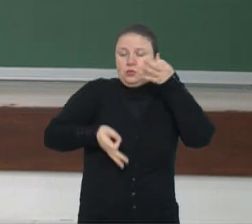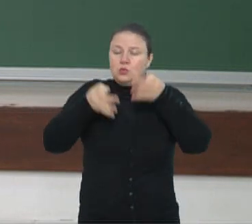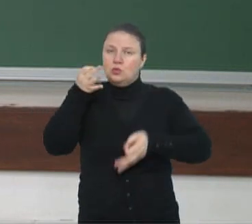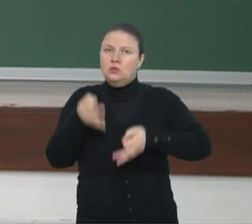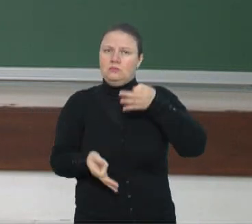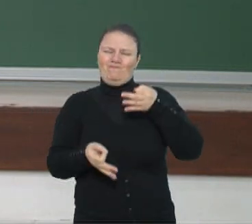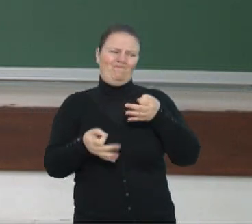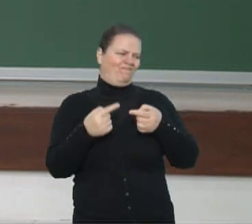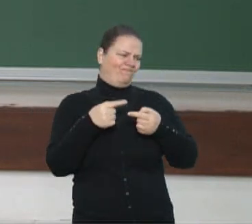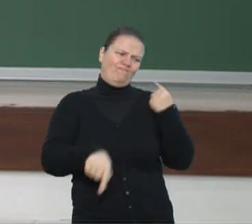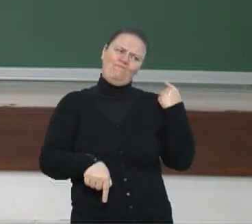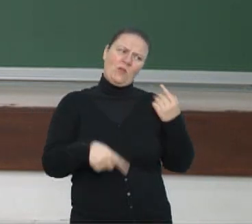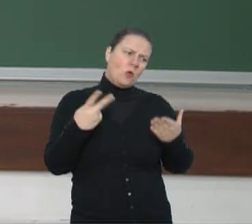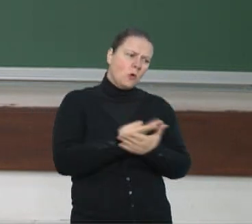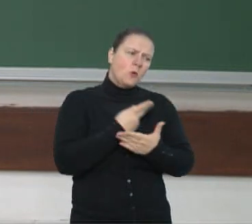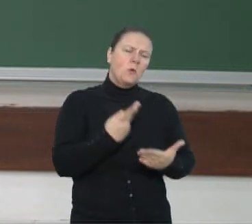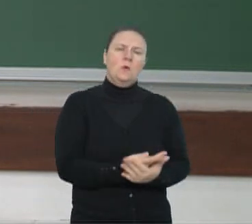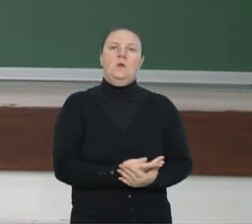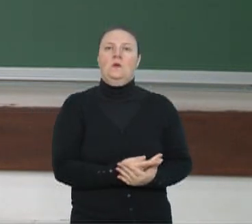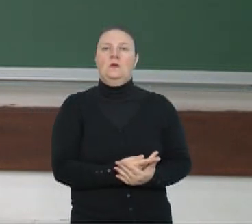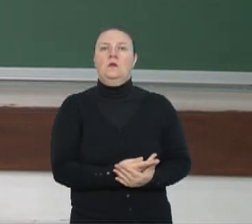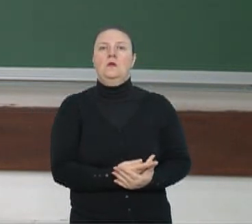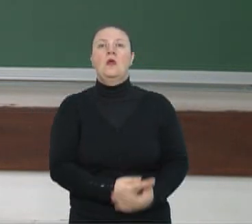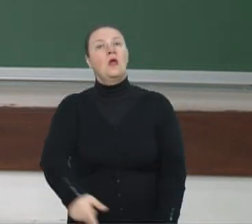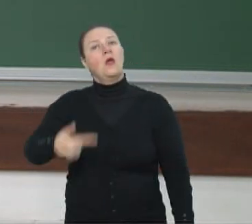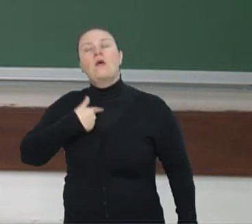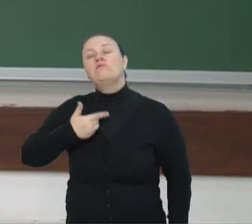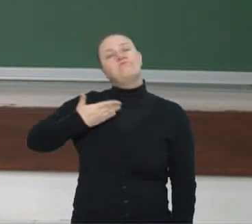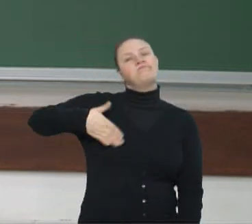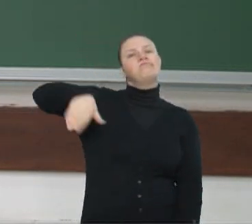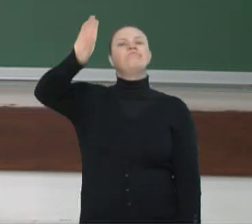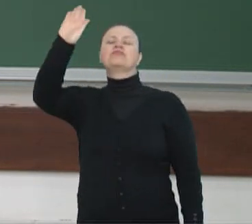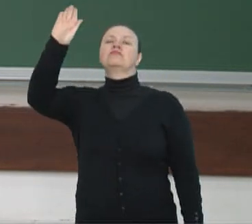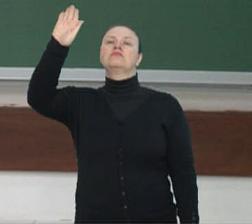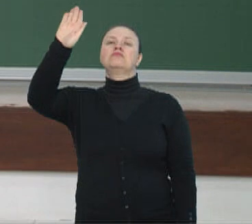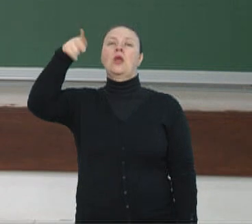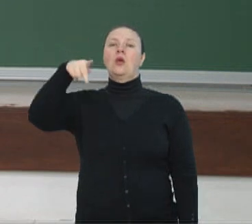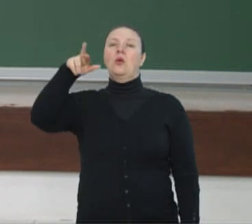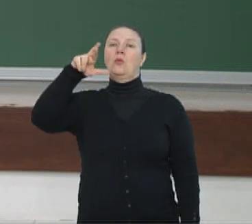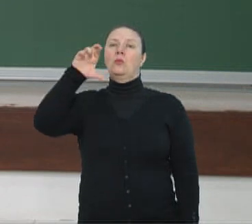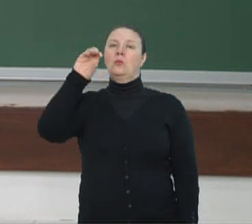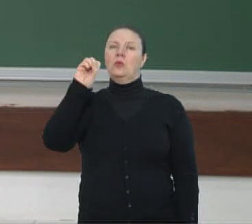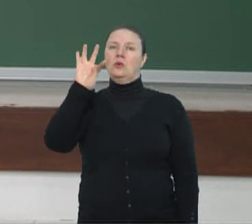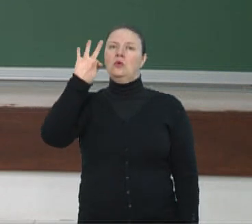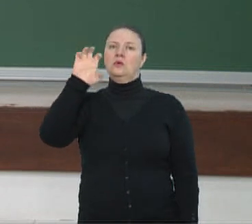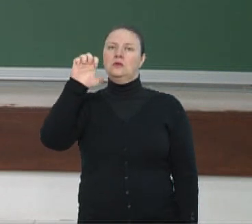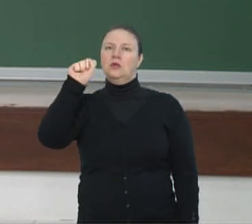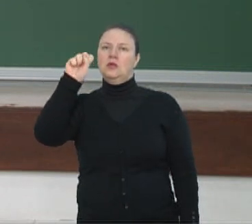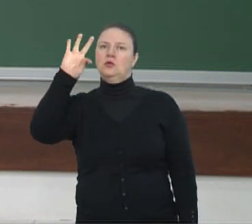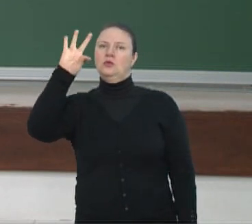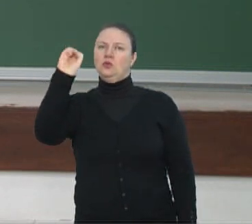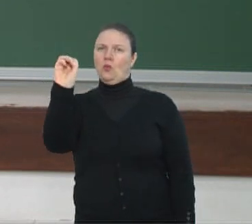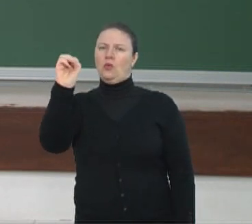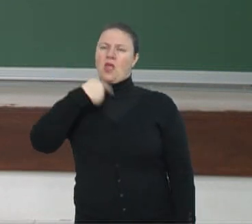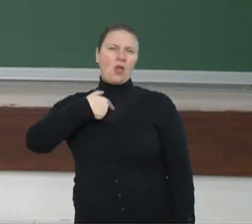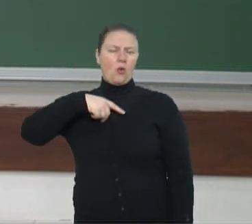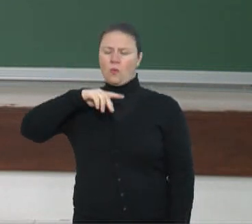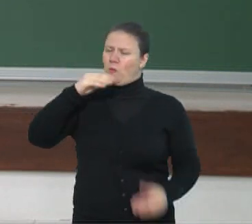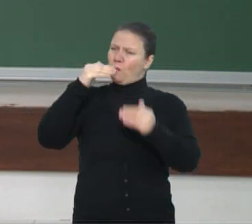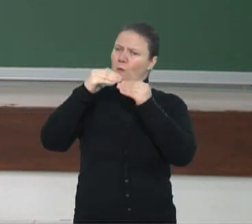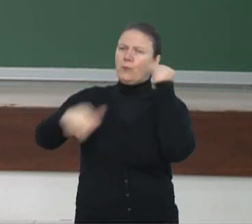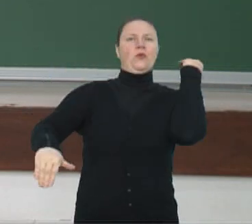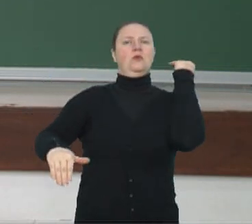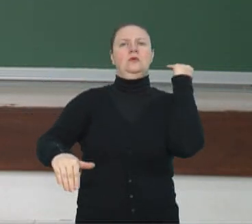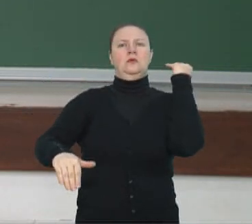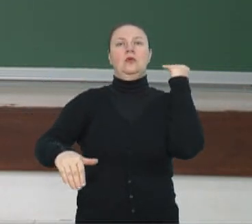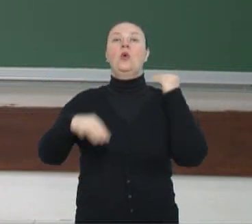acha injusta para o seu cliente, o que ele diz? Ele diz, protesto meritíssimo. Então, o protestar é você se colocar contra um fato,